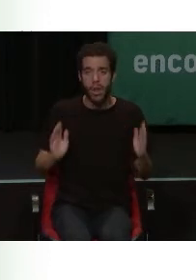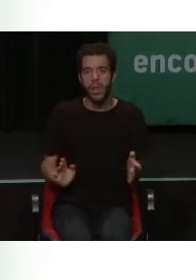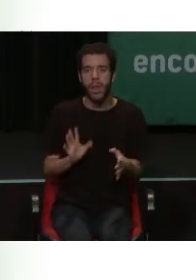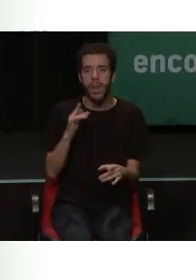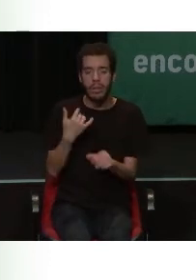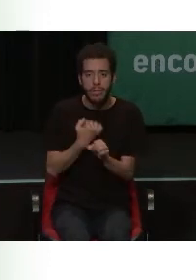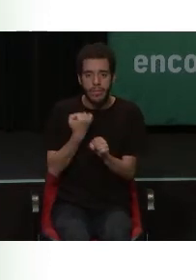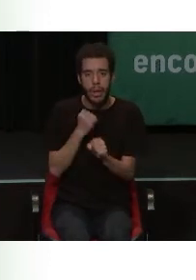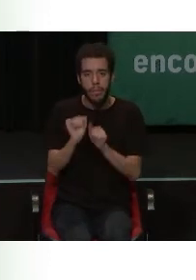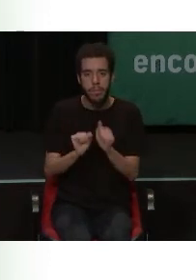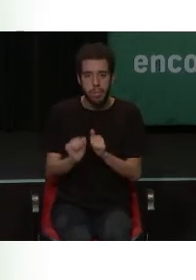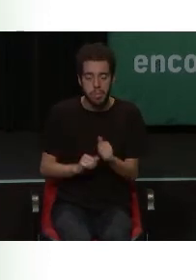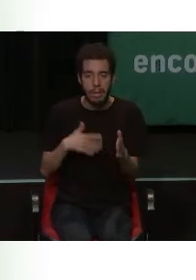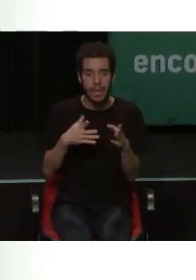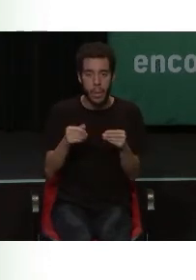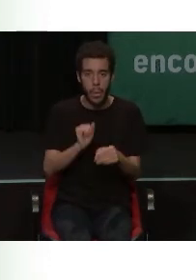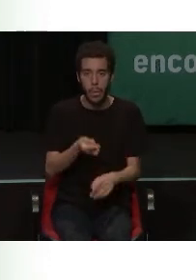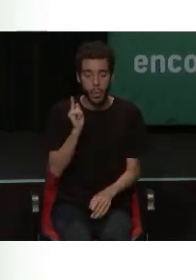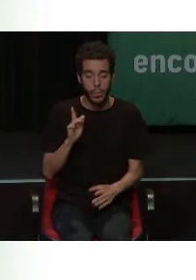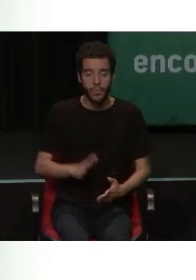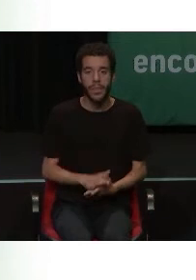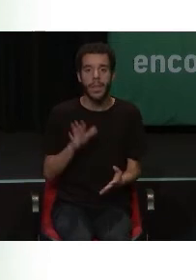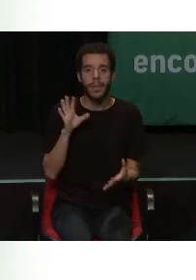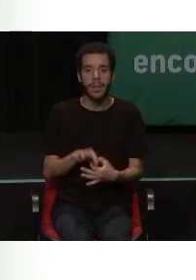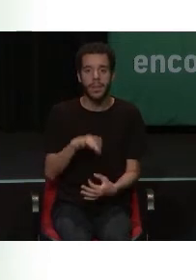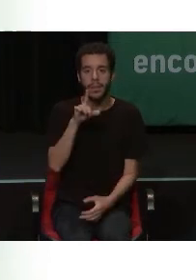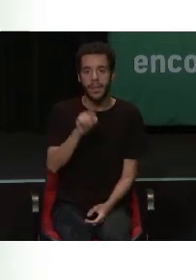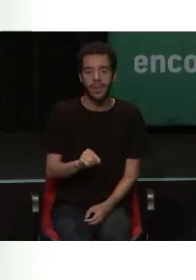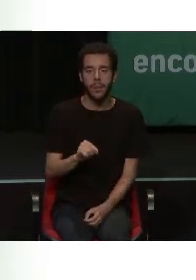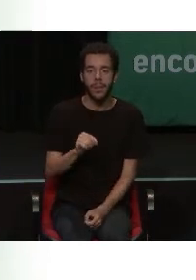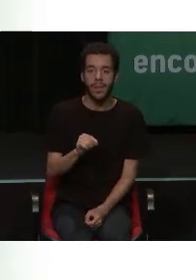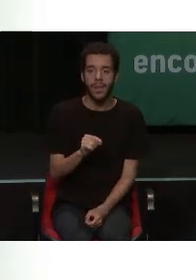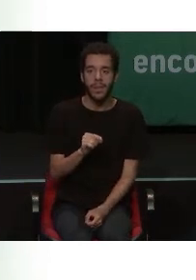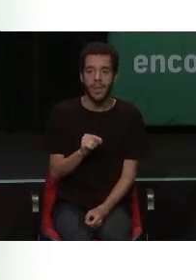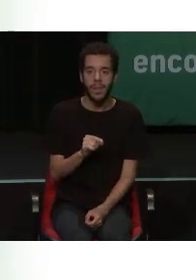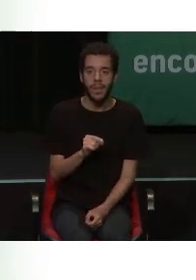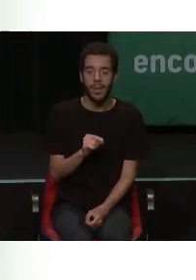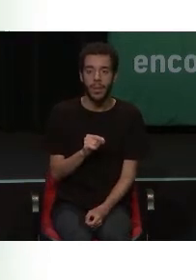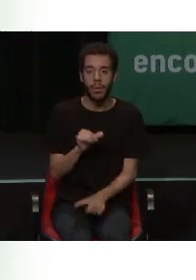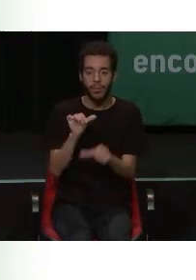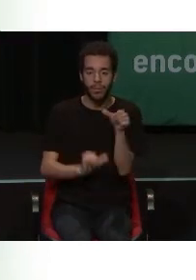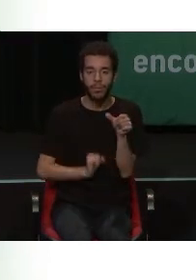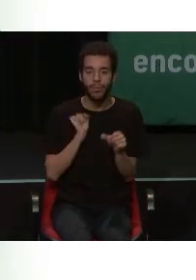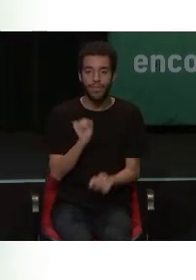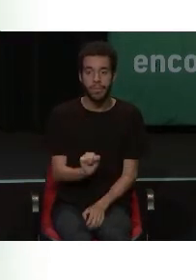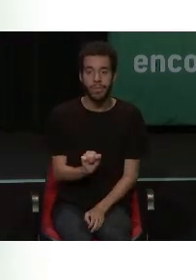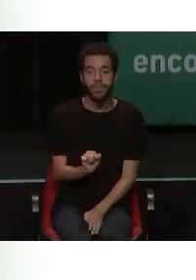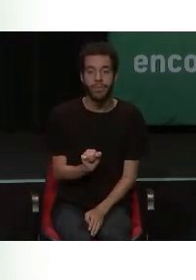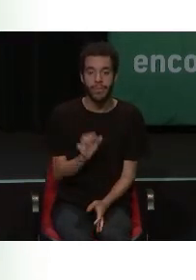digamos assim, da solução. Prendeu-se também com o tipo de mensagem